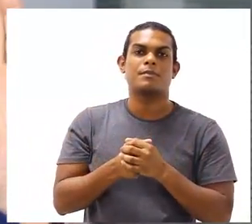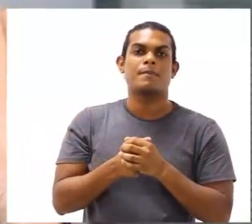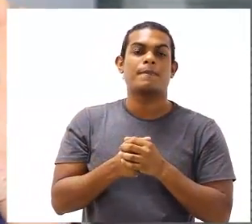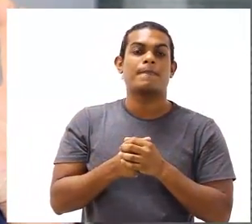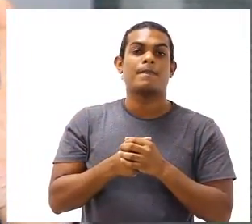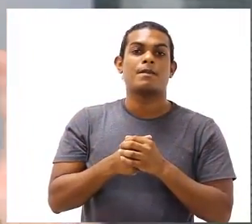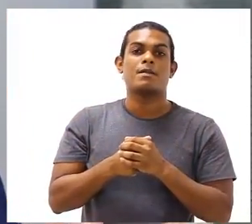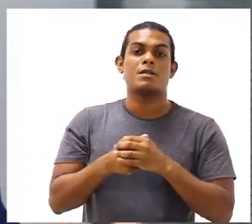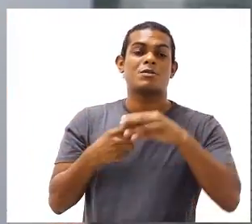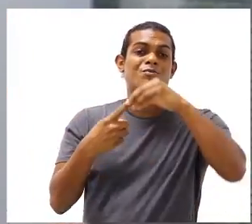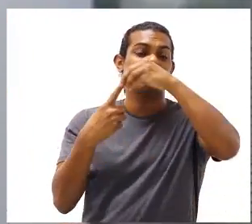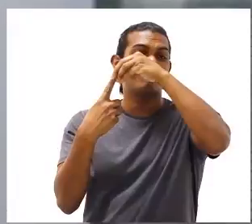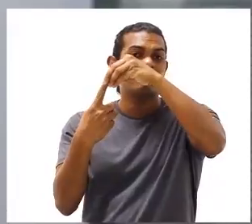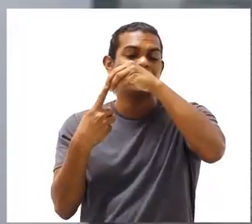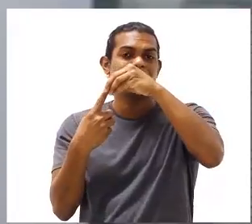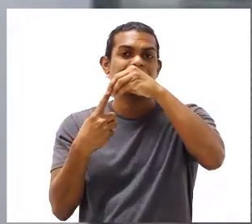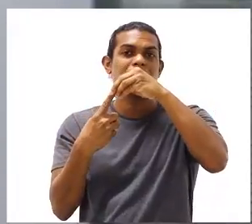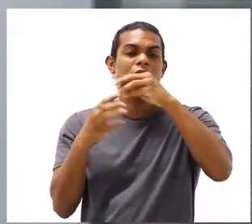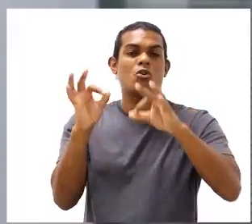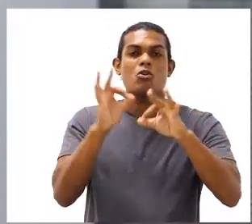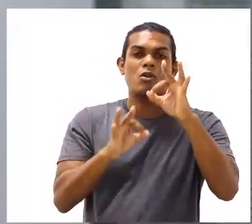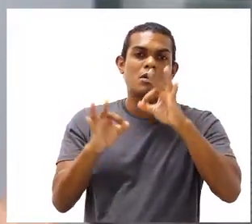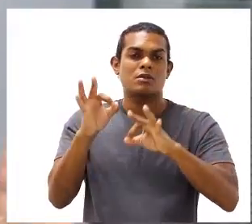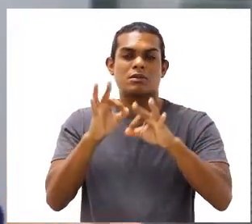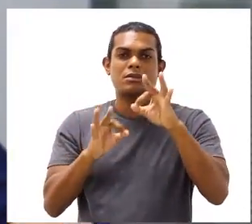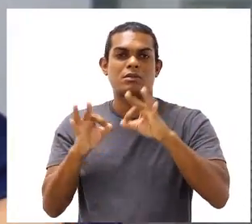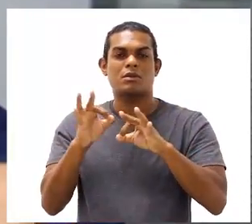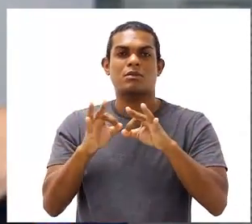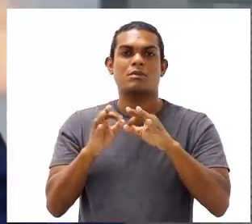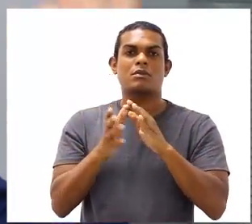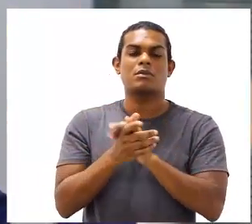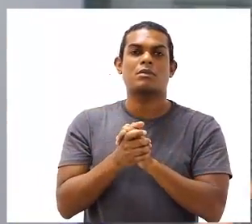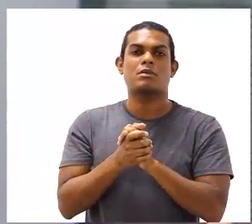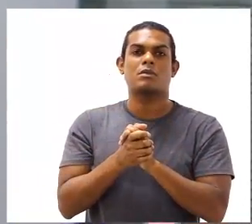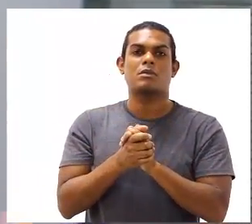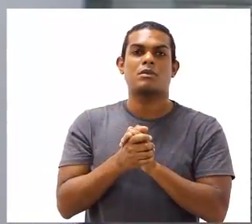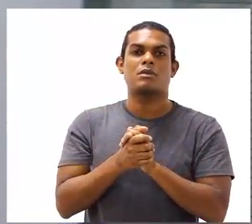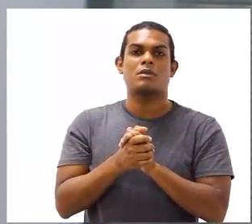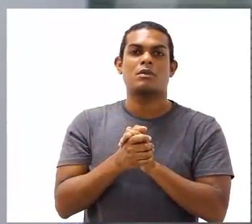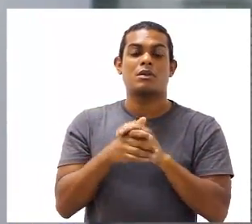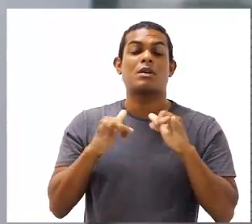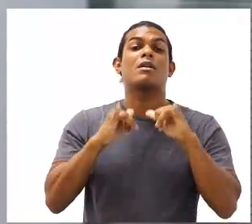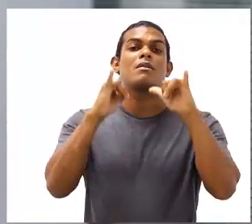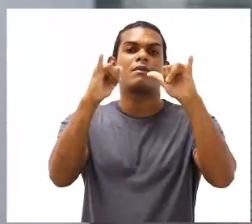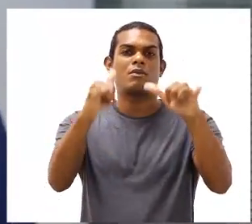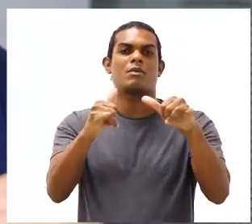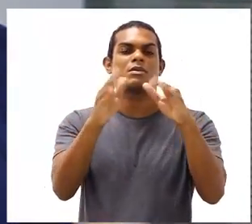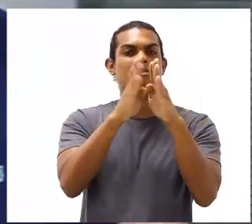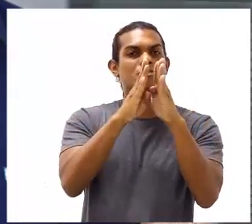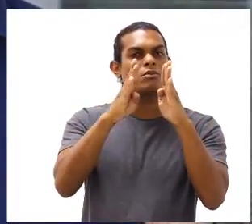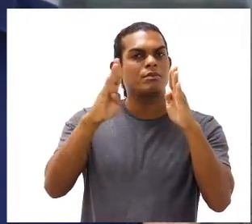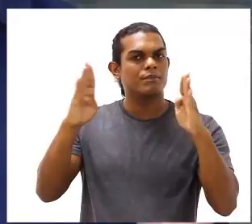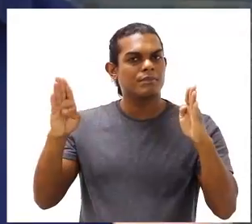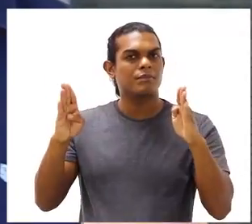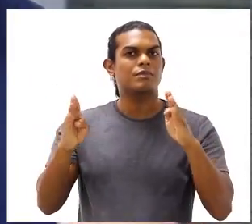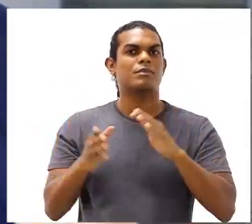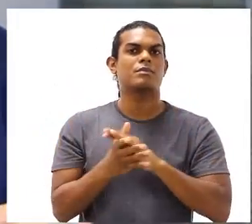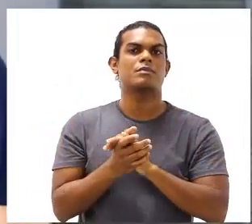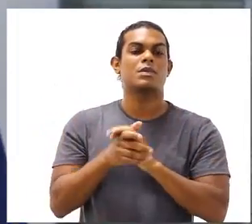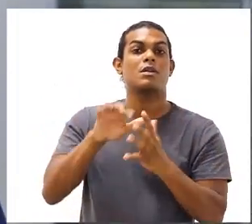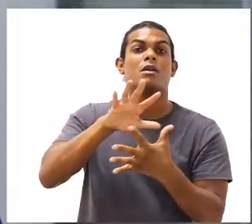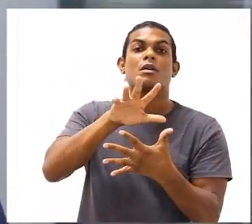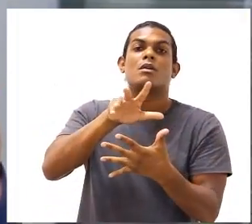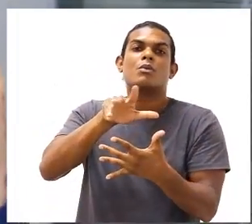está associada à gestão da informação. Ou seja, o bibliotecário é uma perspectiva mais abrangente. É um